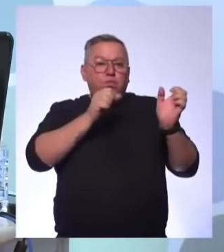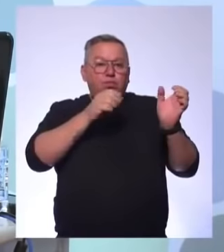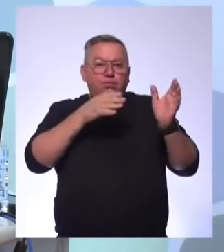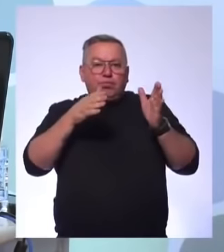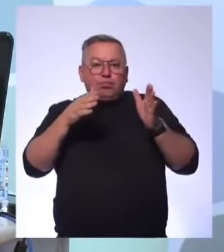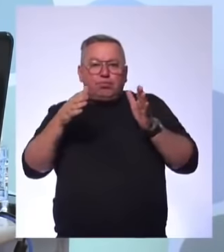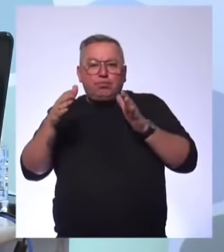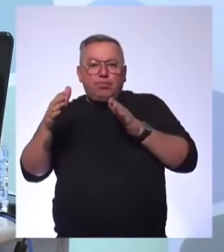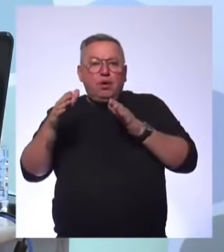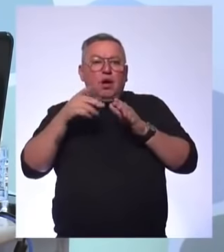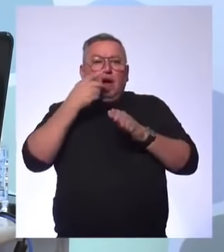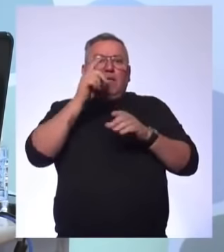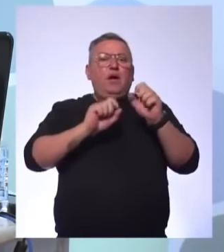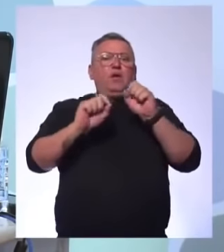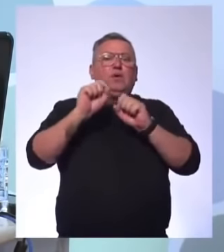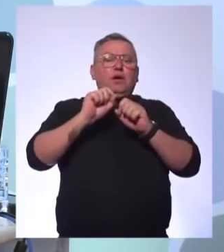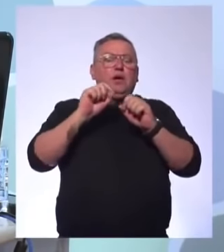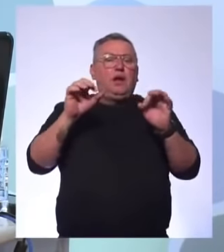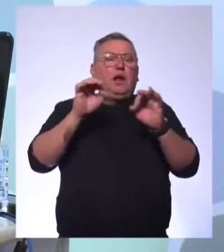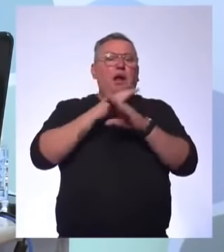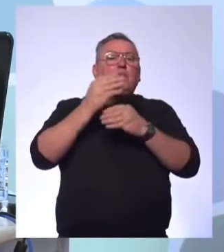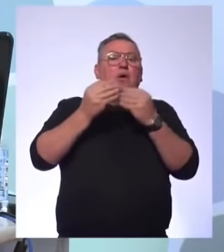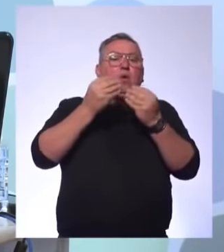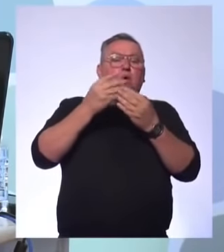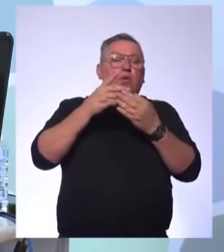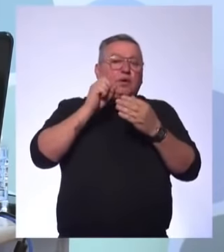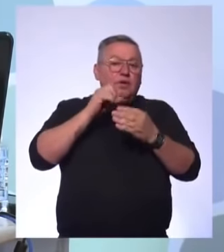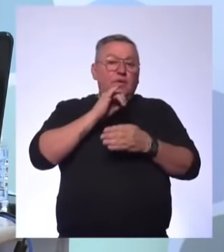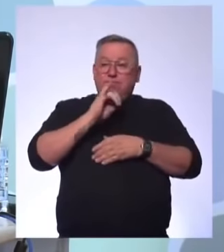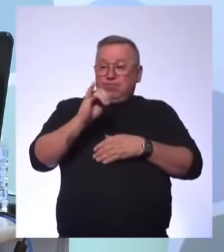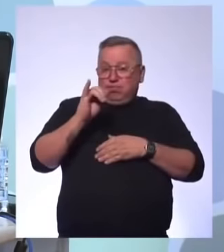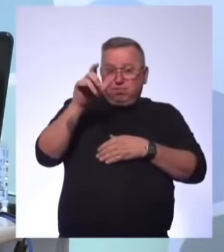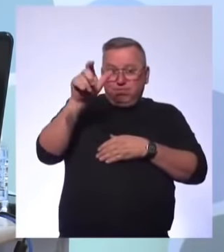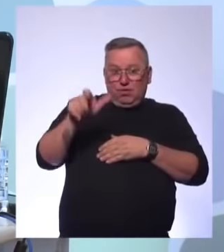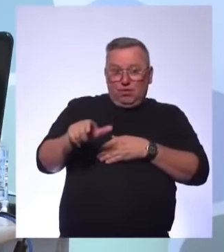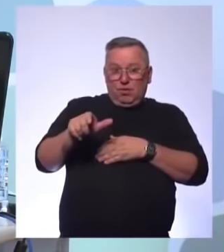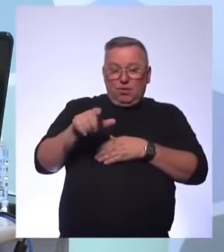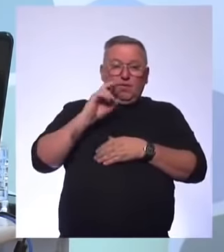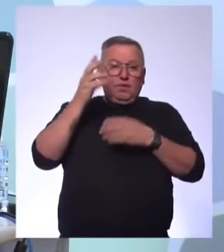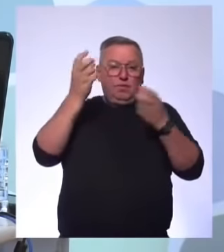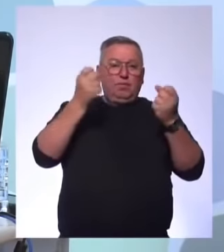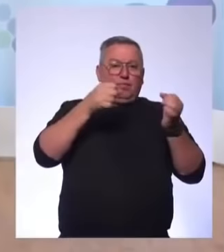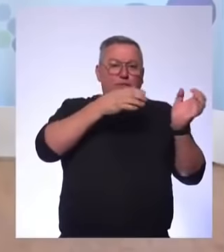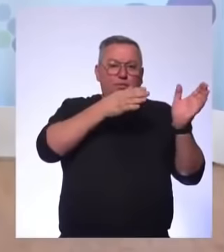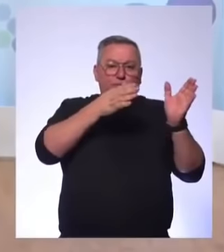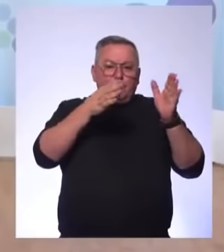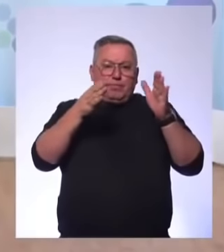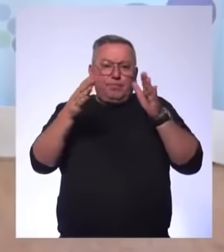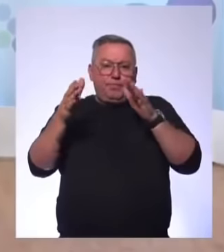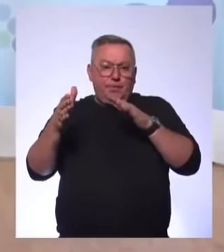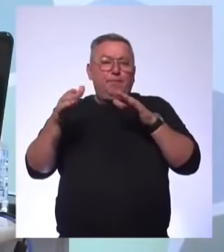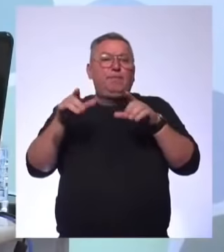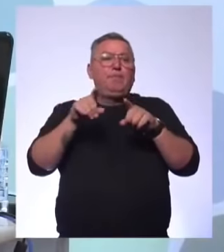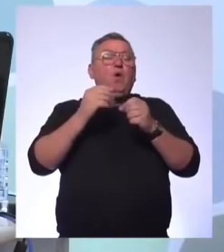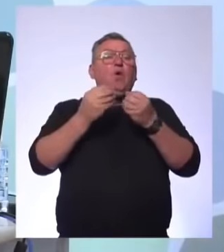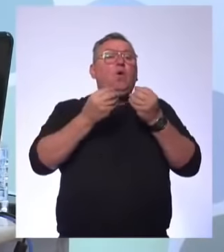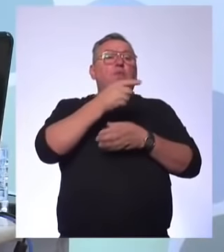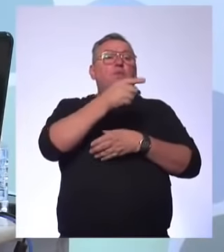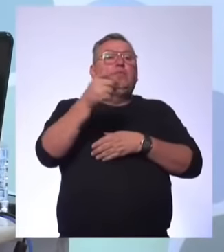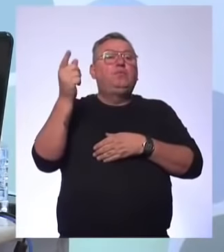gente trabalhou? Ela é amarrada como? Se você fosse contar ela para alguém, você se apega ao enredo, certo, Mônica? É. Então, como